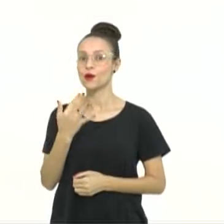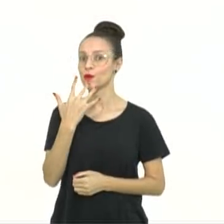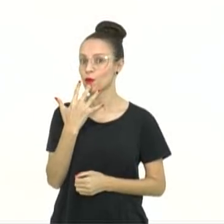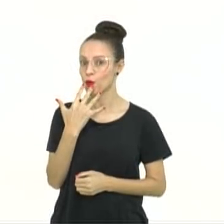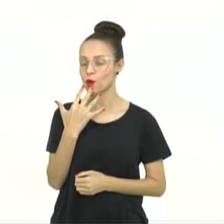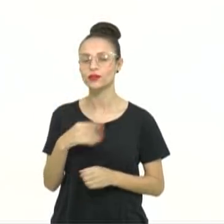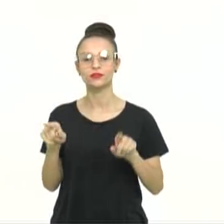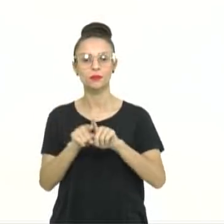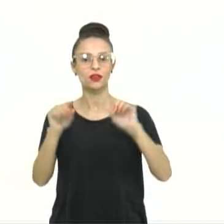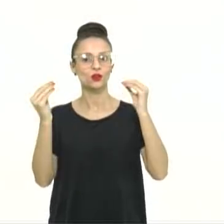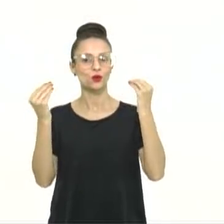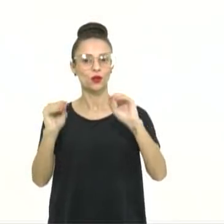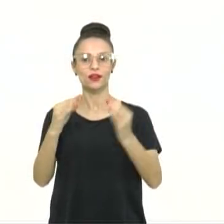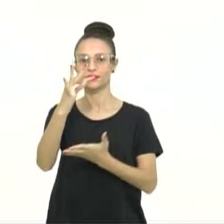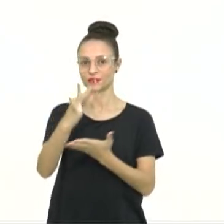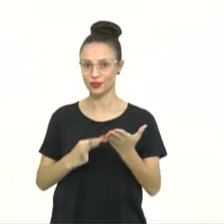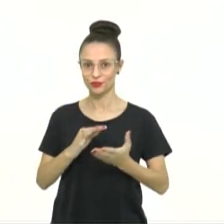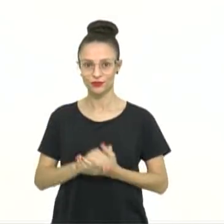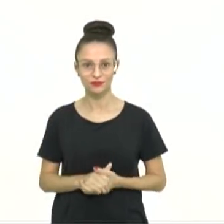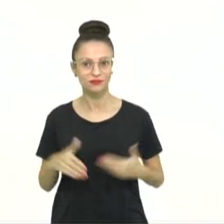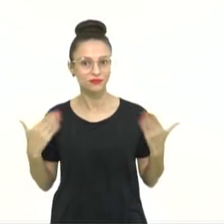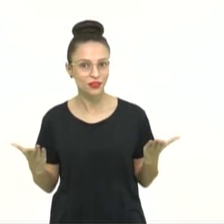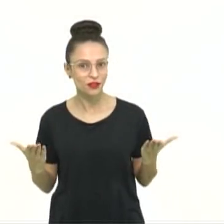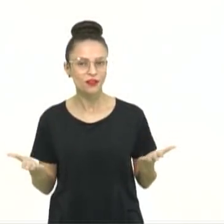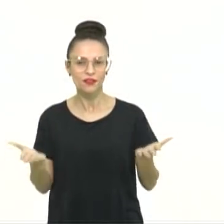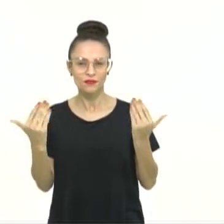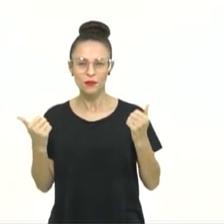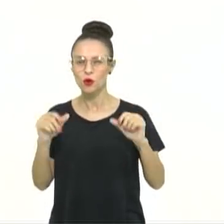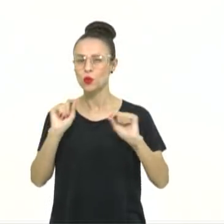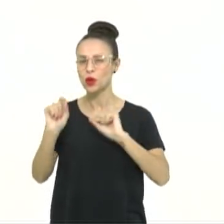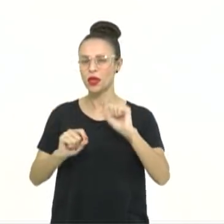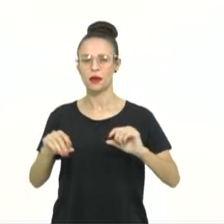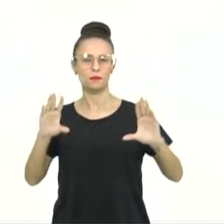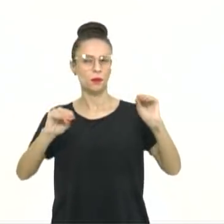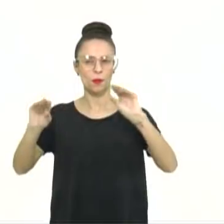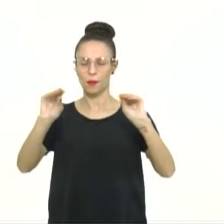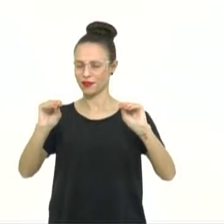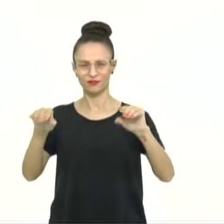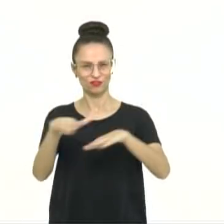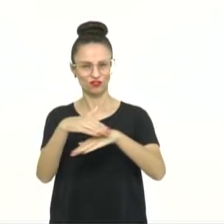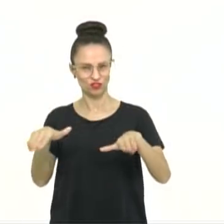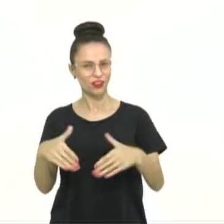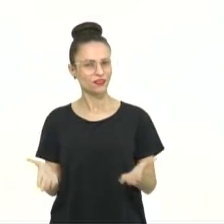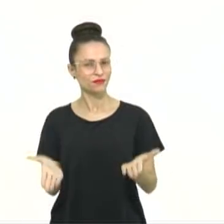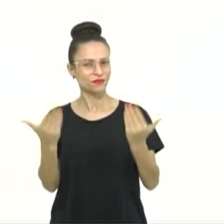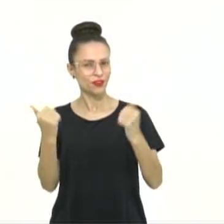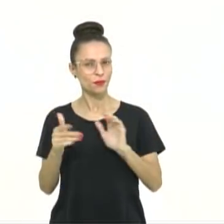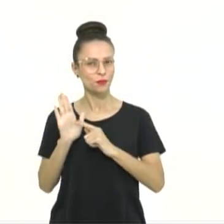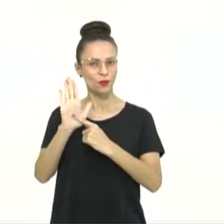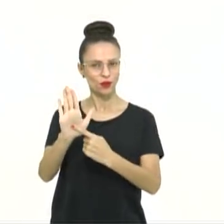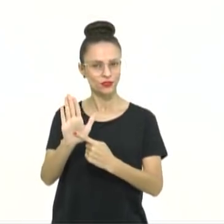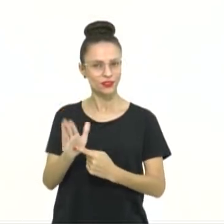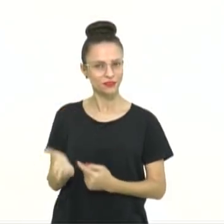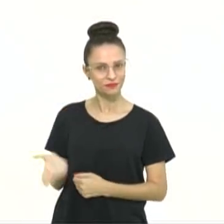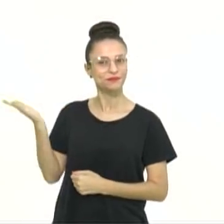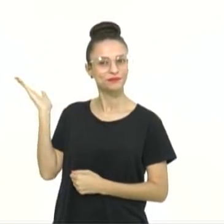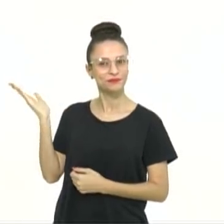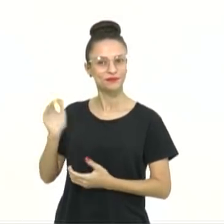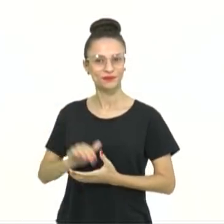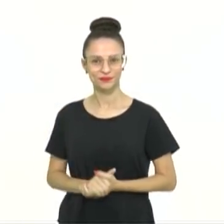e colocação do texto. Então, vamos deixar de blá blá blá e mostrar. Roda